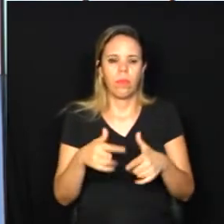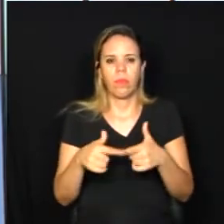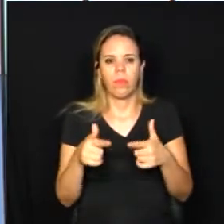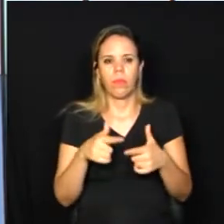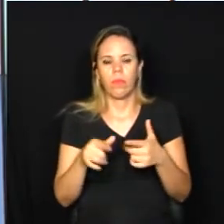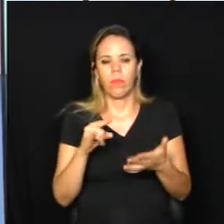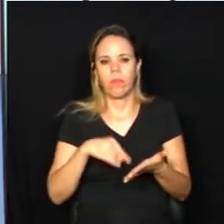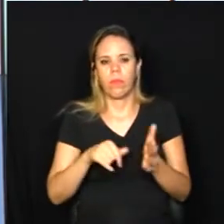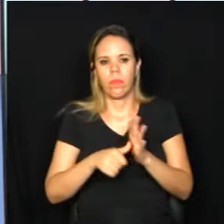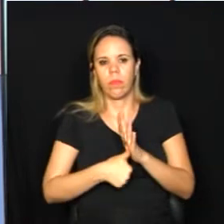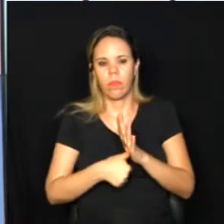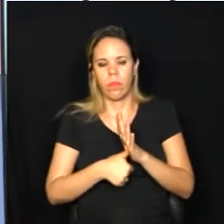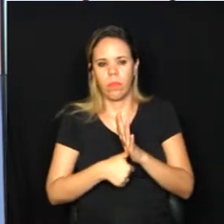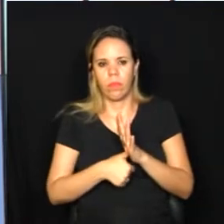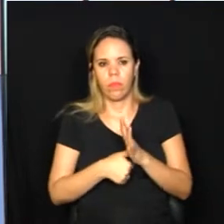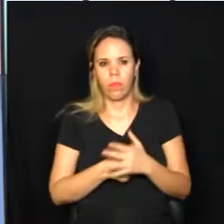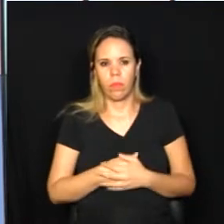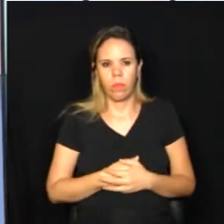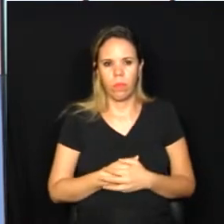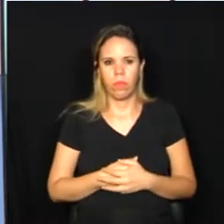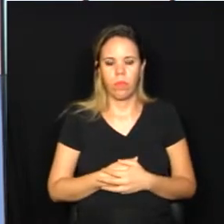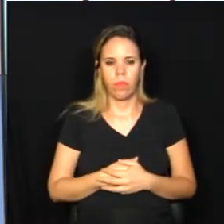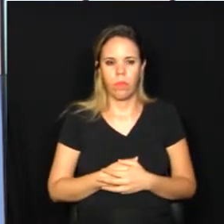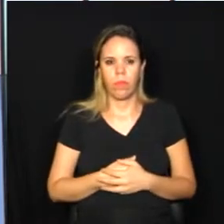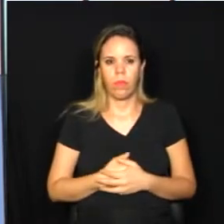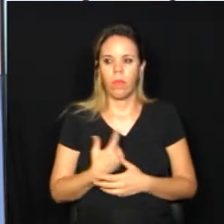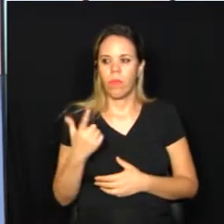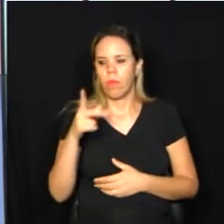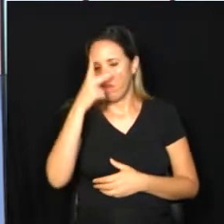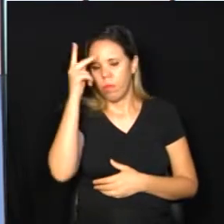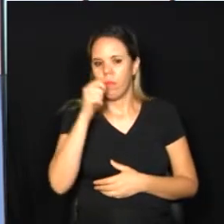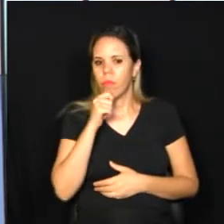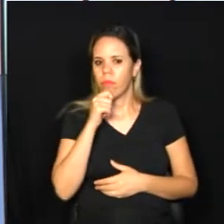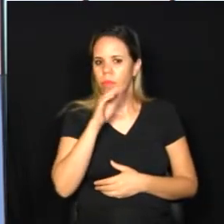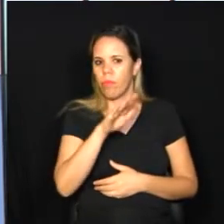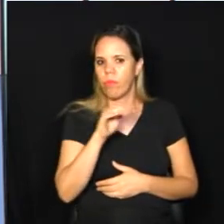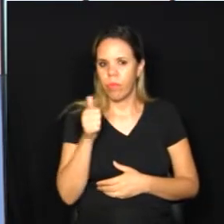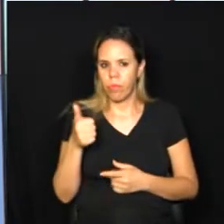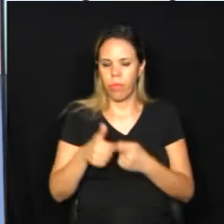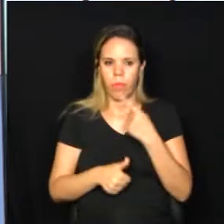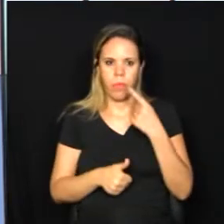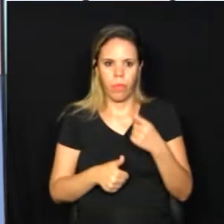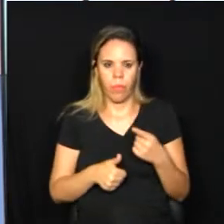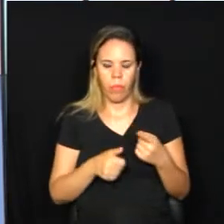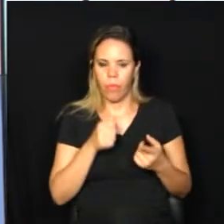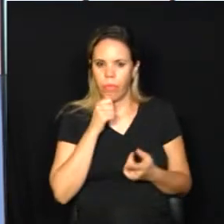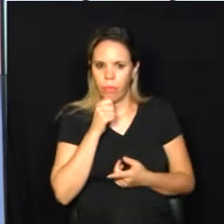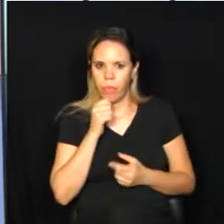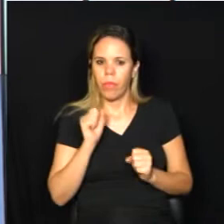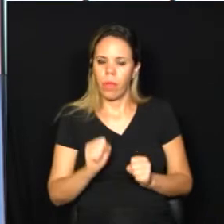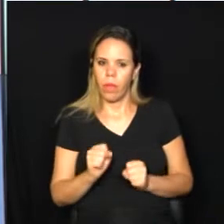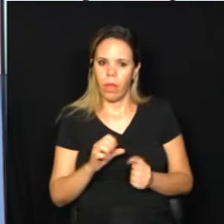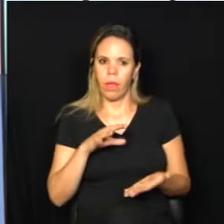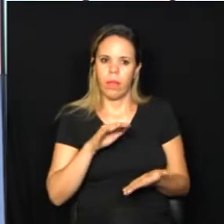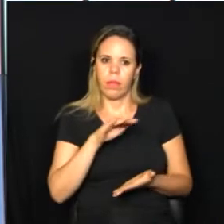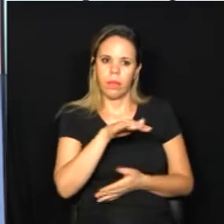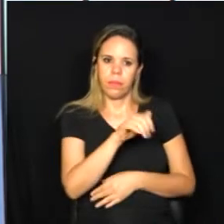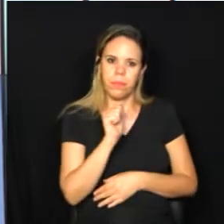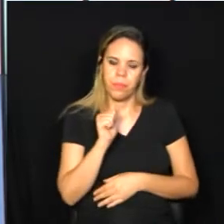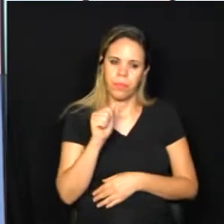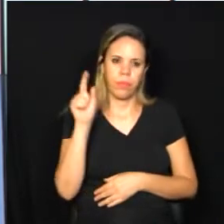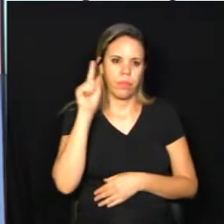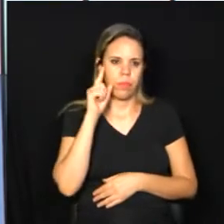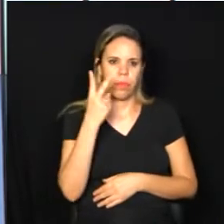de documentação, etc. E aqueles que não foram chamados em primeira chamada poderão ser chamados no